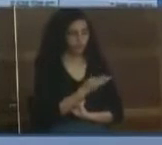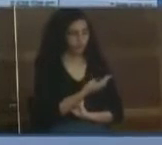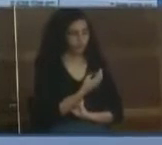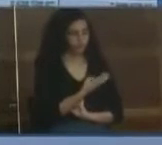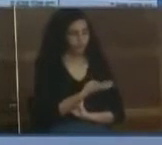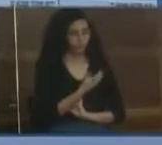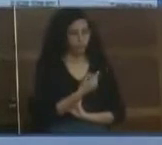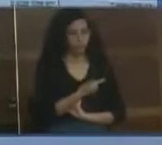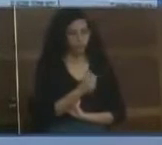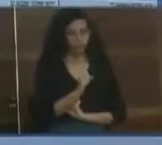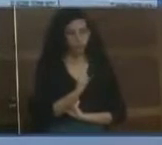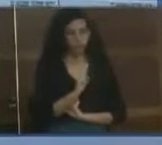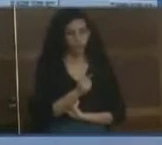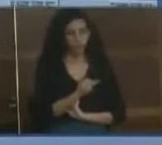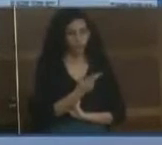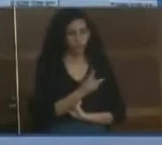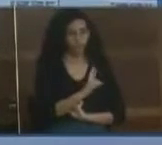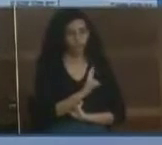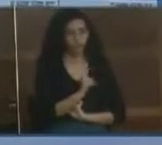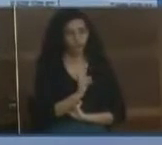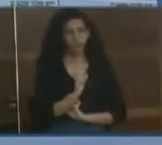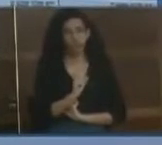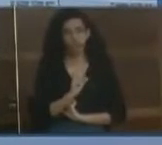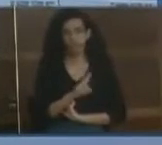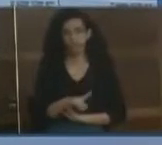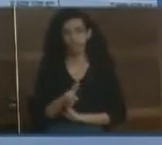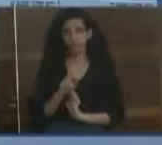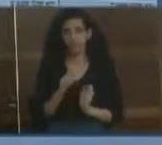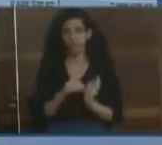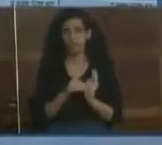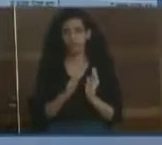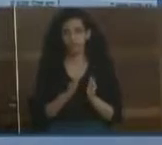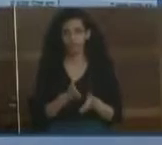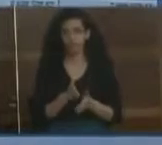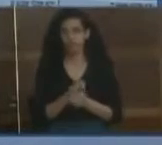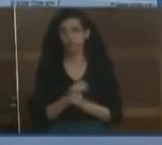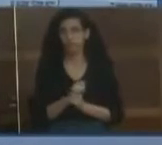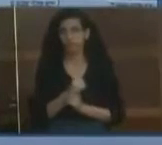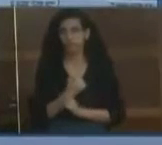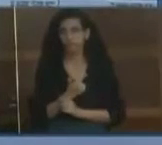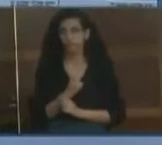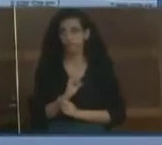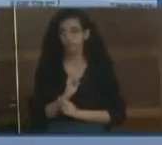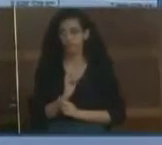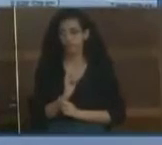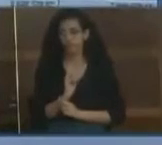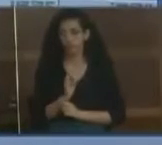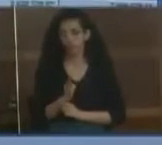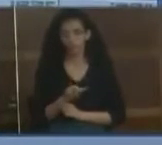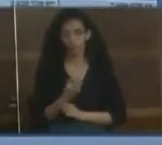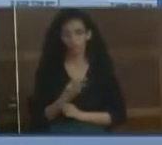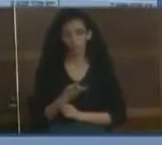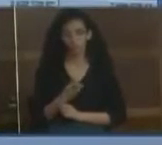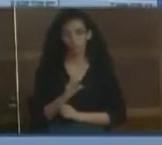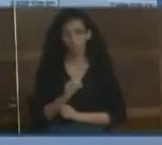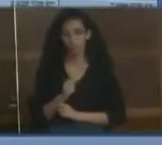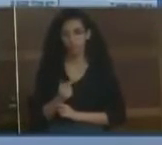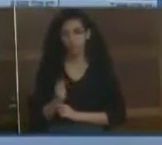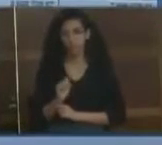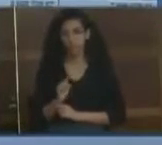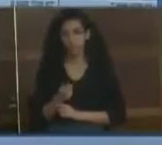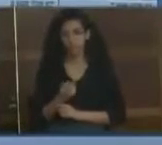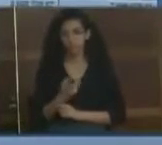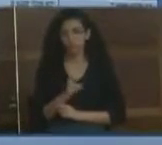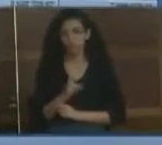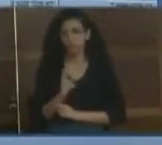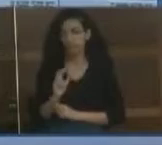milhões 328 mil reais despesa empenhada até o 3º quadrimestre de dois milhões 307.000 reais